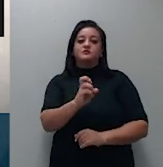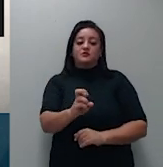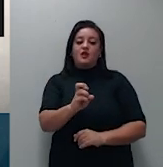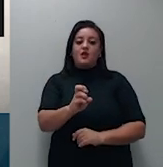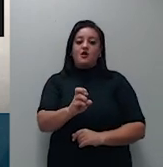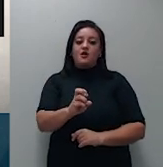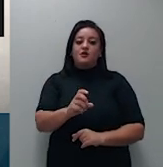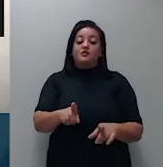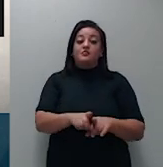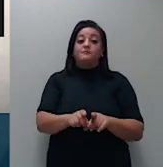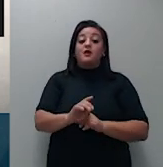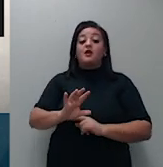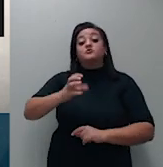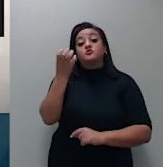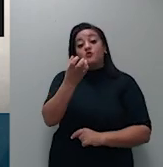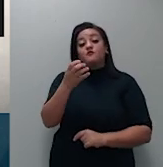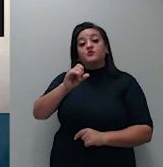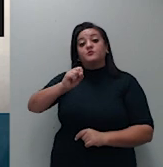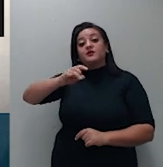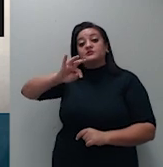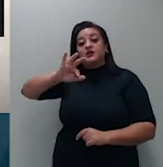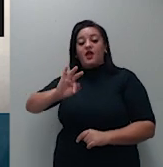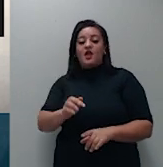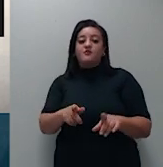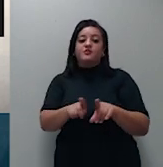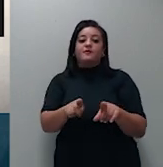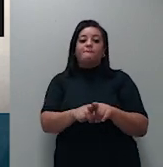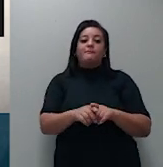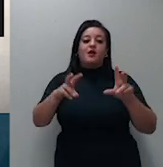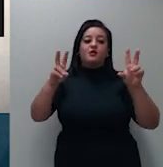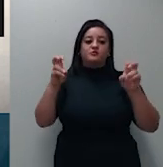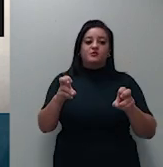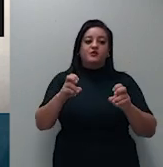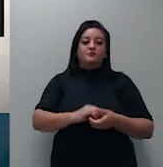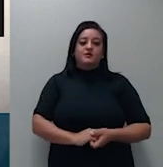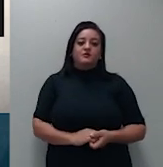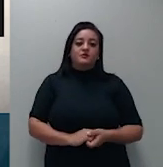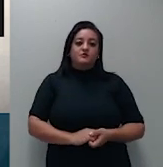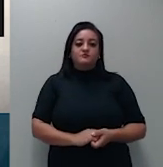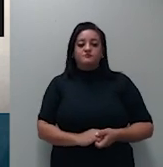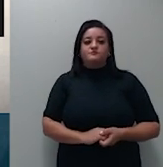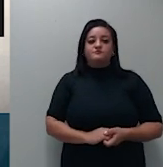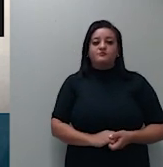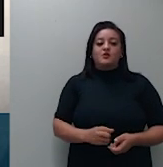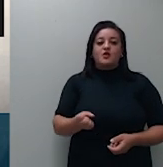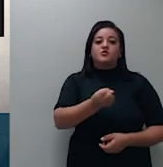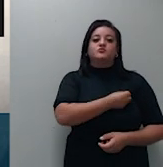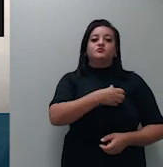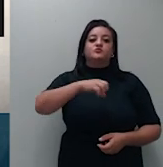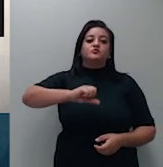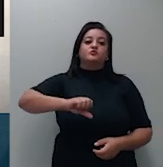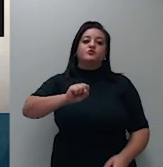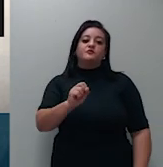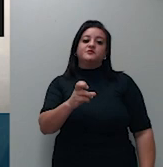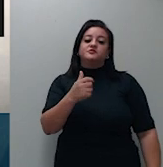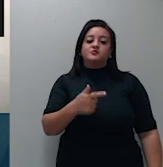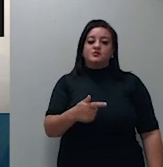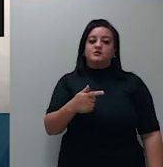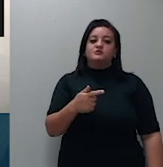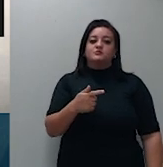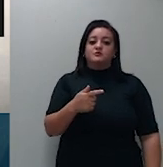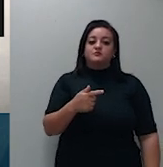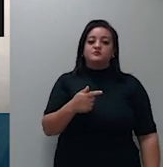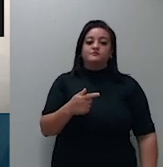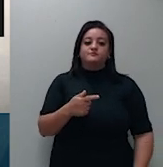decidido pelo Supremo Tribunal é o tema e Manu 1987 e